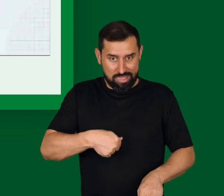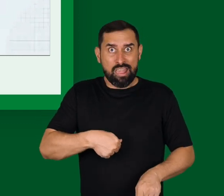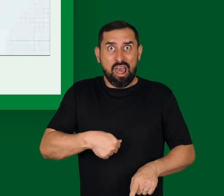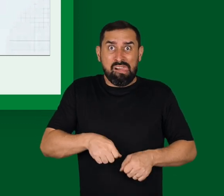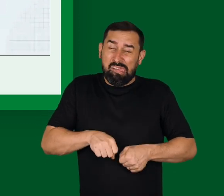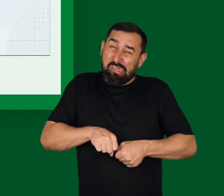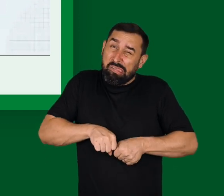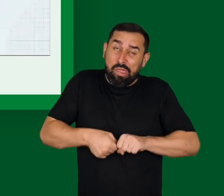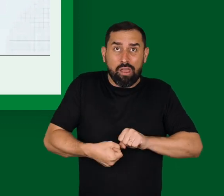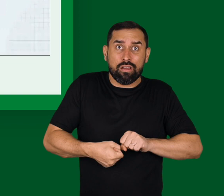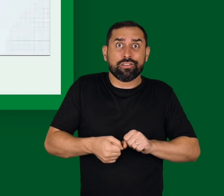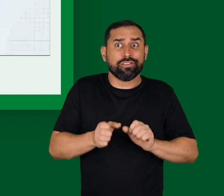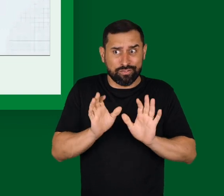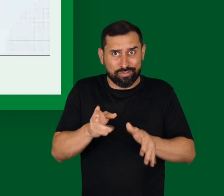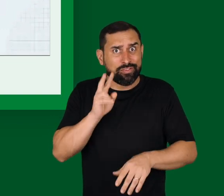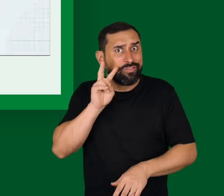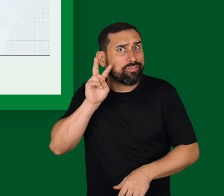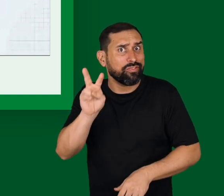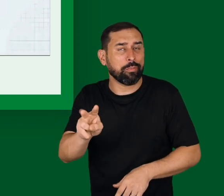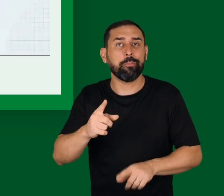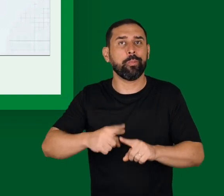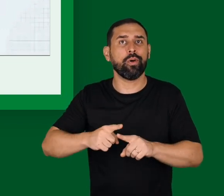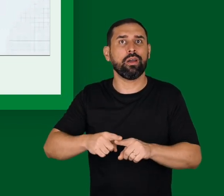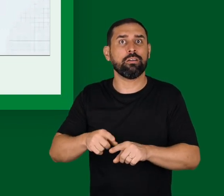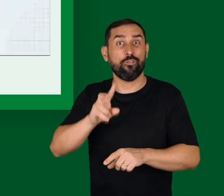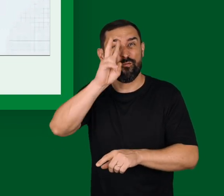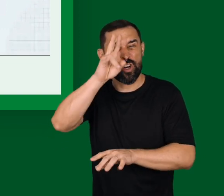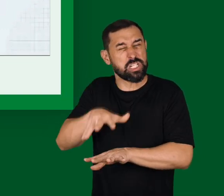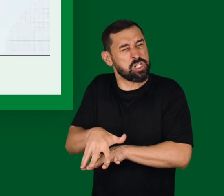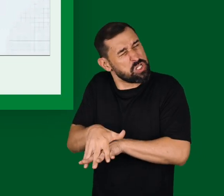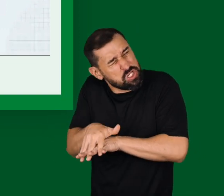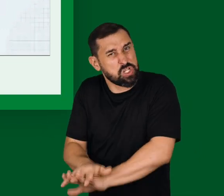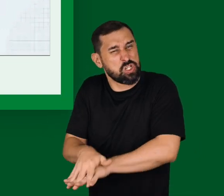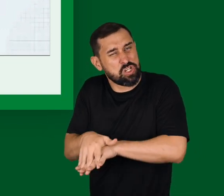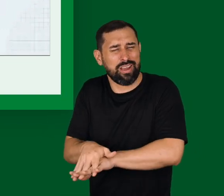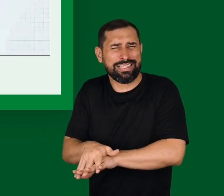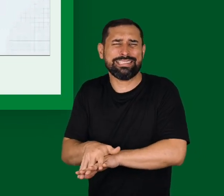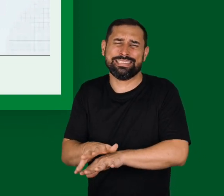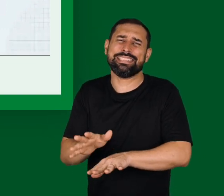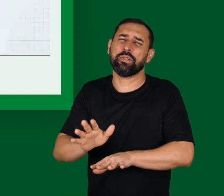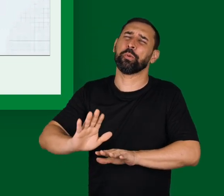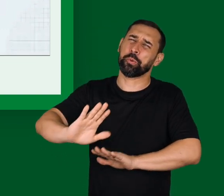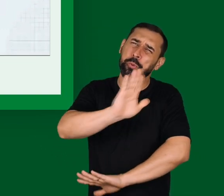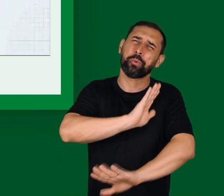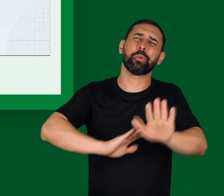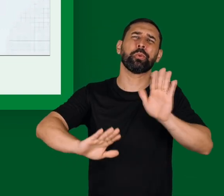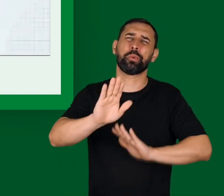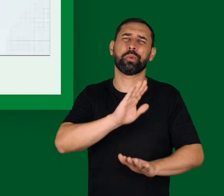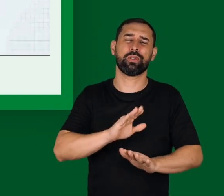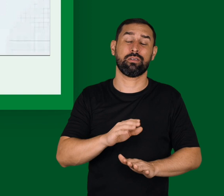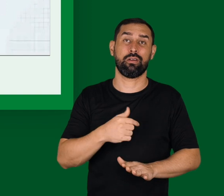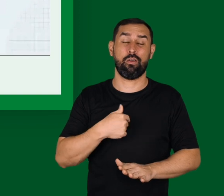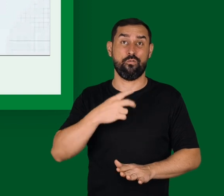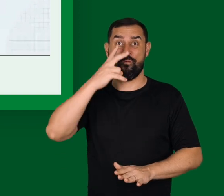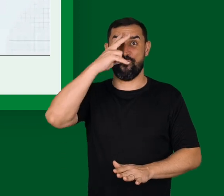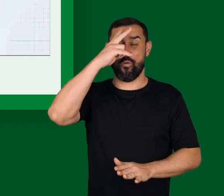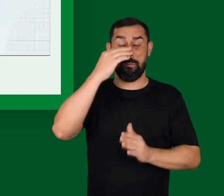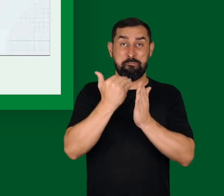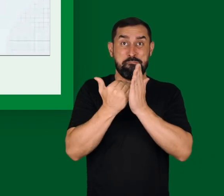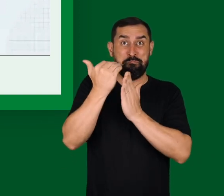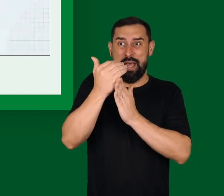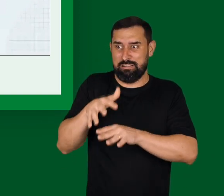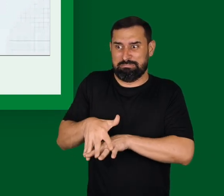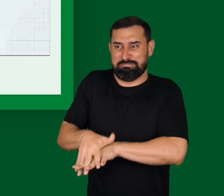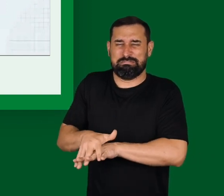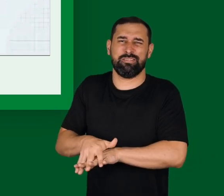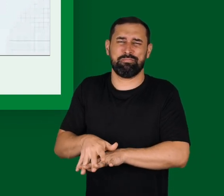fazer fratura de costela, fazer fratura do próprio externo, do apêndice estifoide, por excesso de força durante a